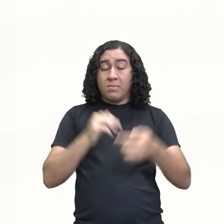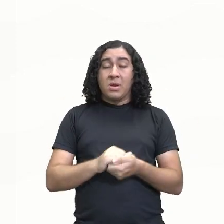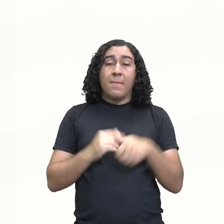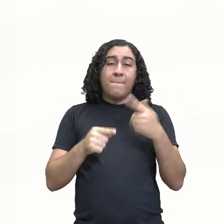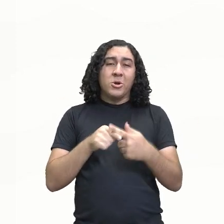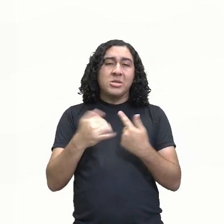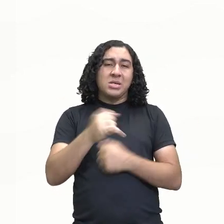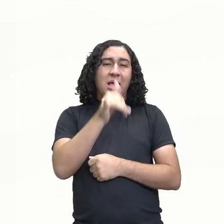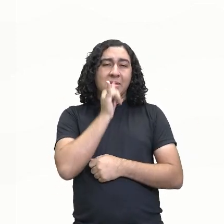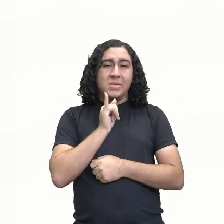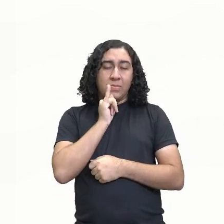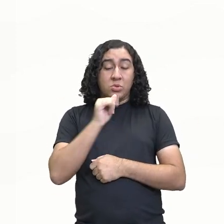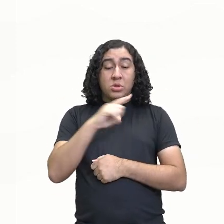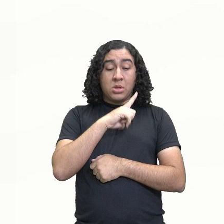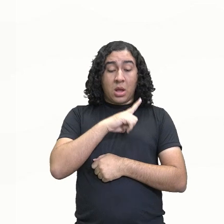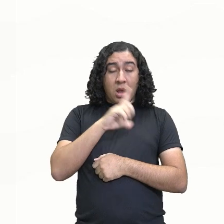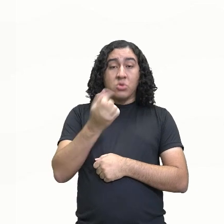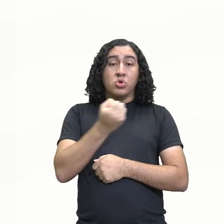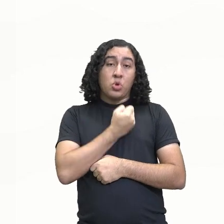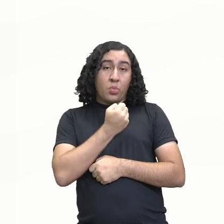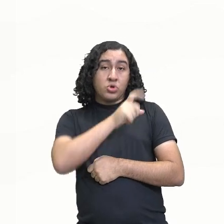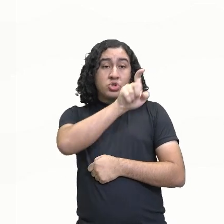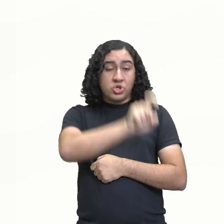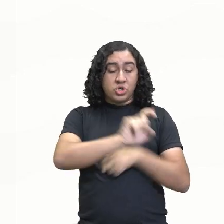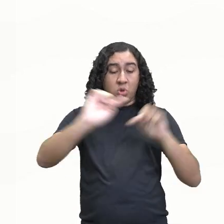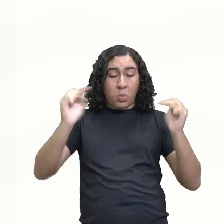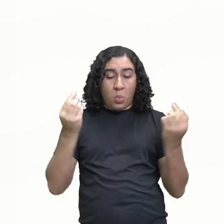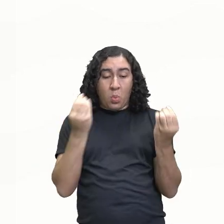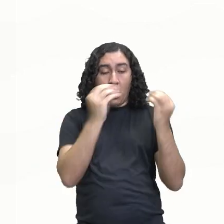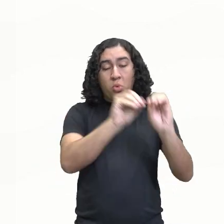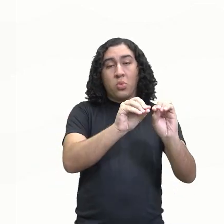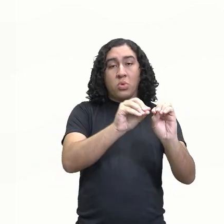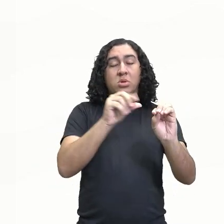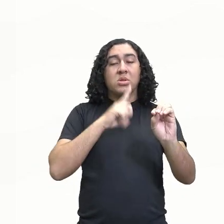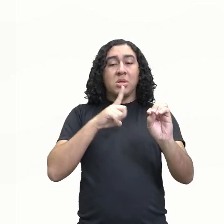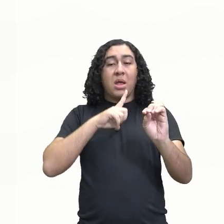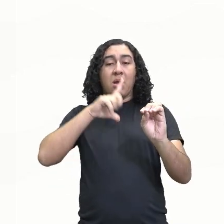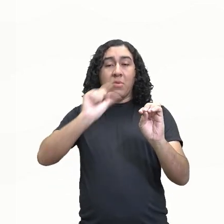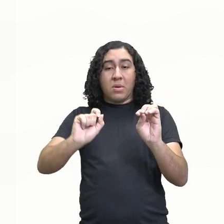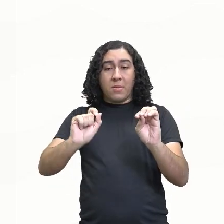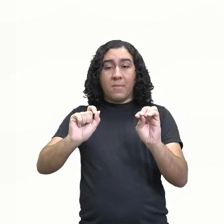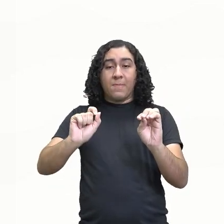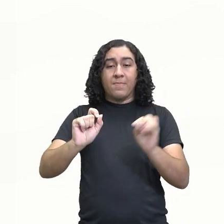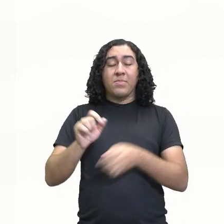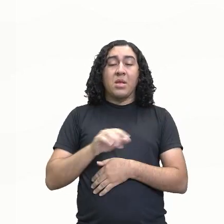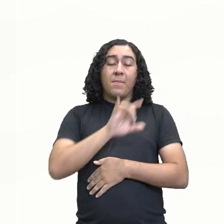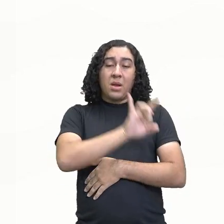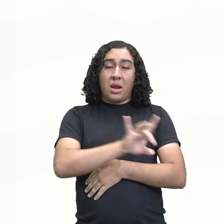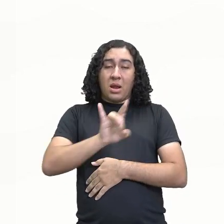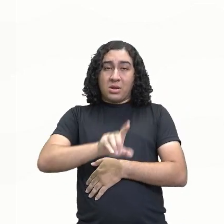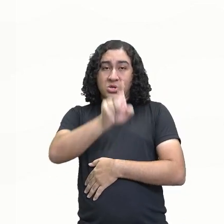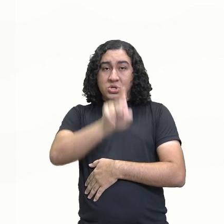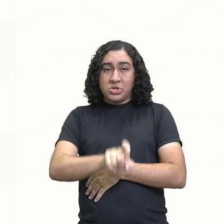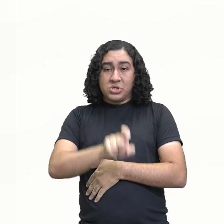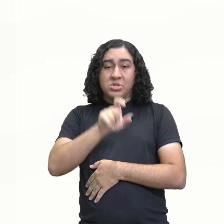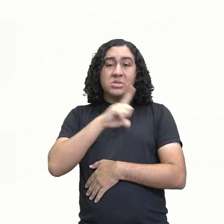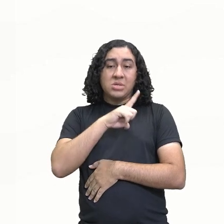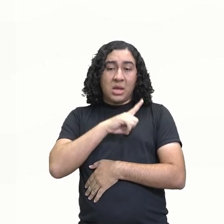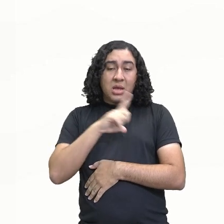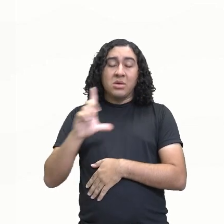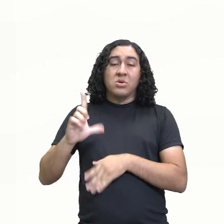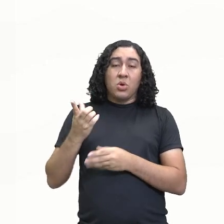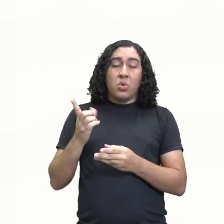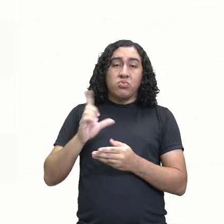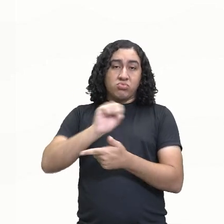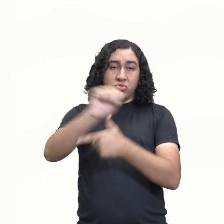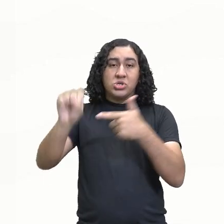se você associa valores a x, você vai ter aí para cada valor, um valor ali